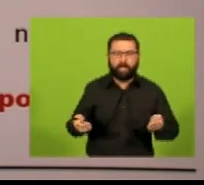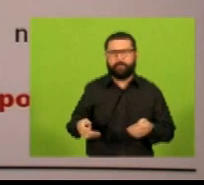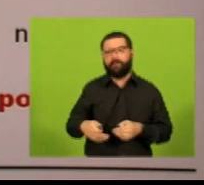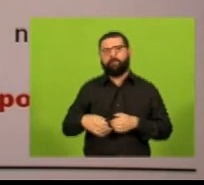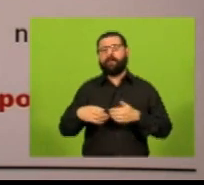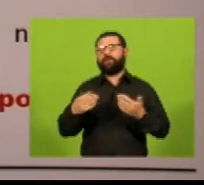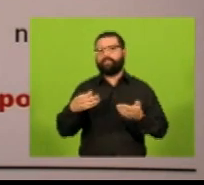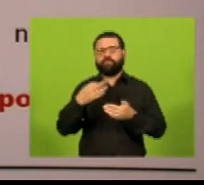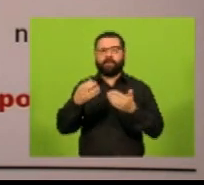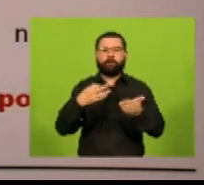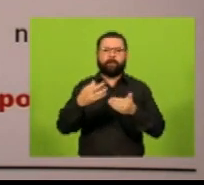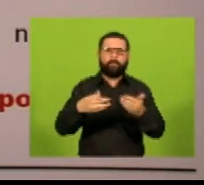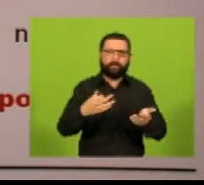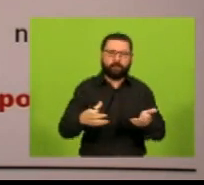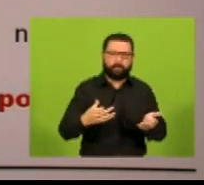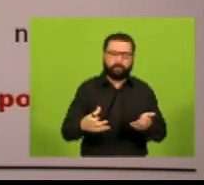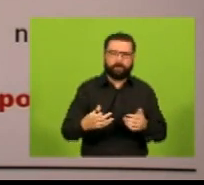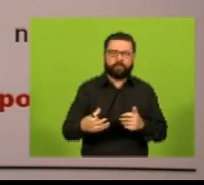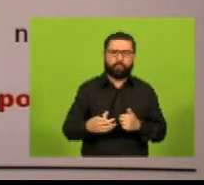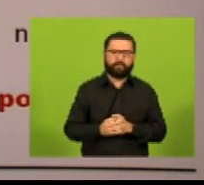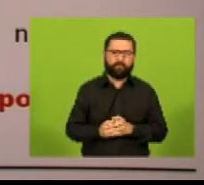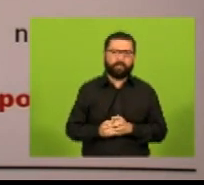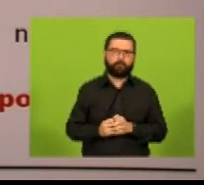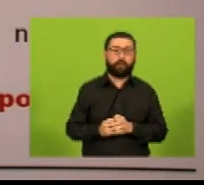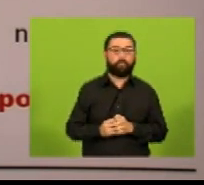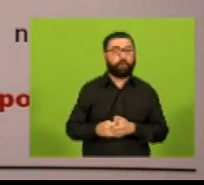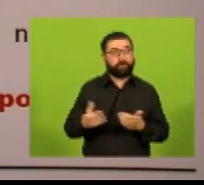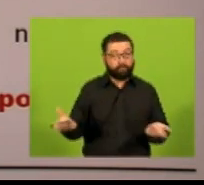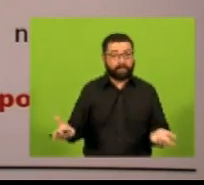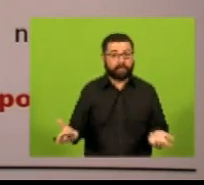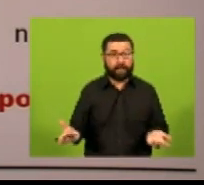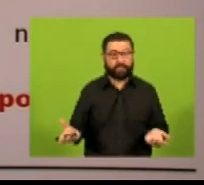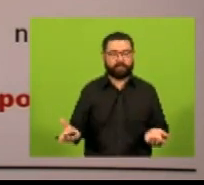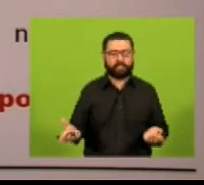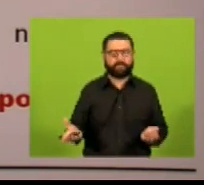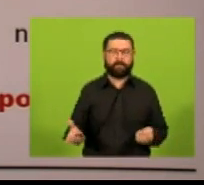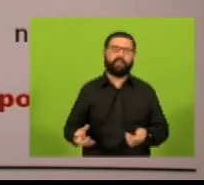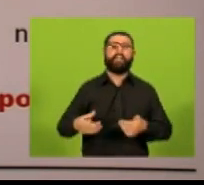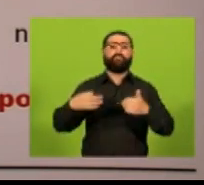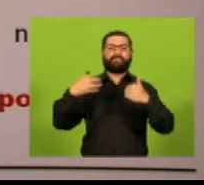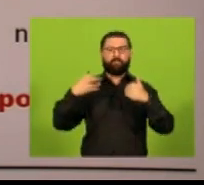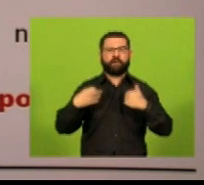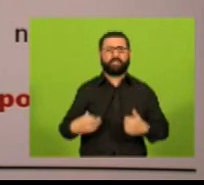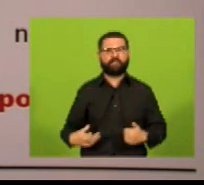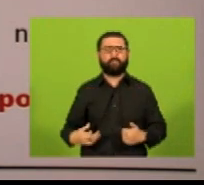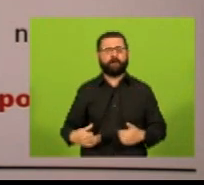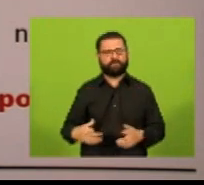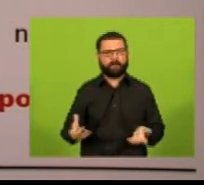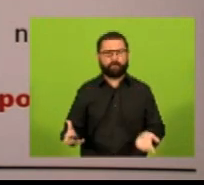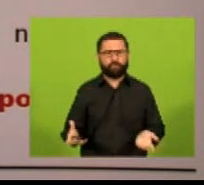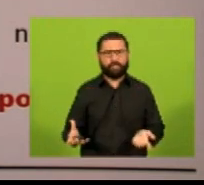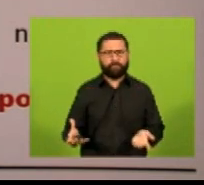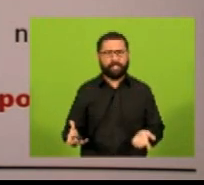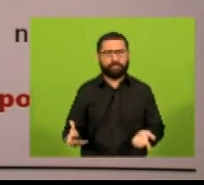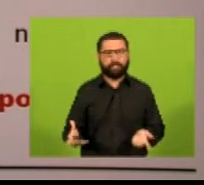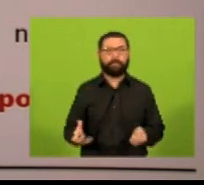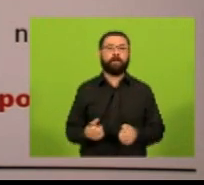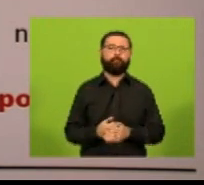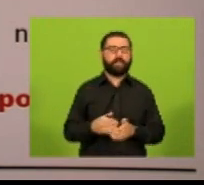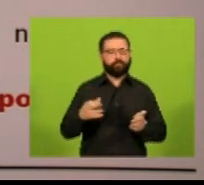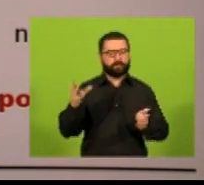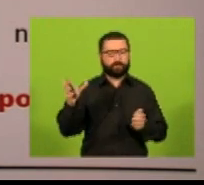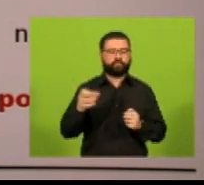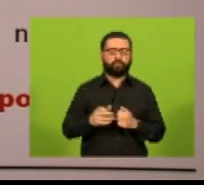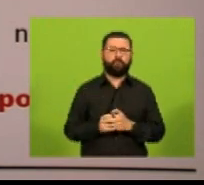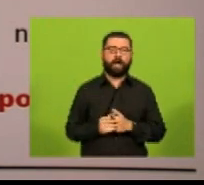gente chama, para a gente não ter problema em ser contaminado com agrotóxico nesse teste, tá certo? Mas é importante também usar todo o EPI,